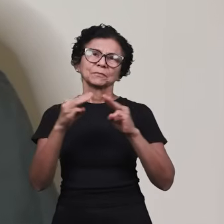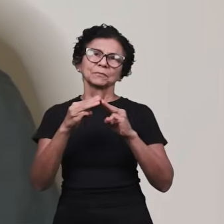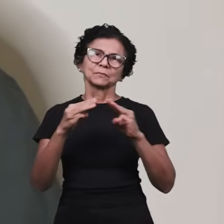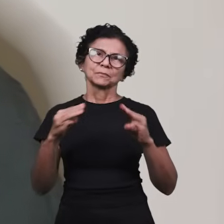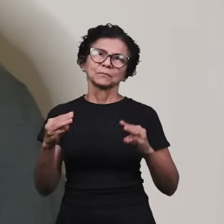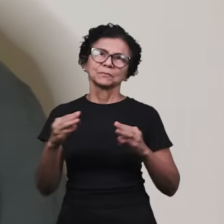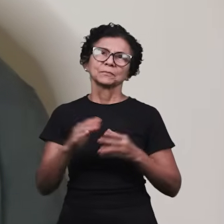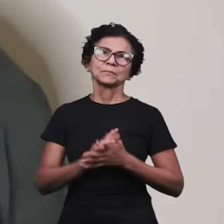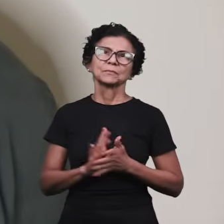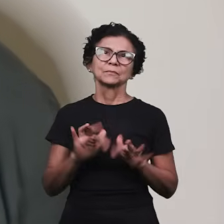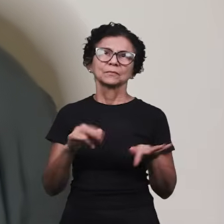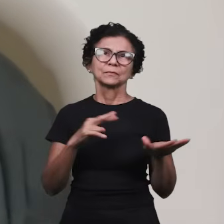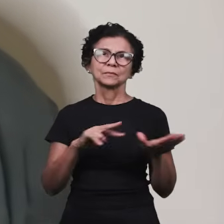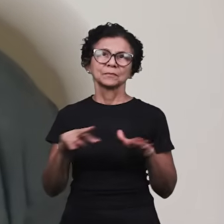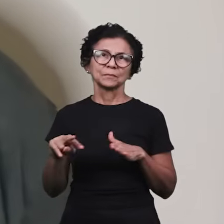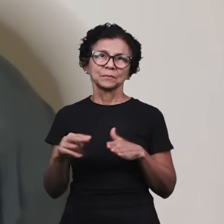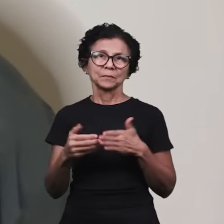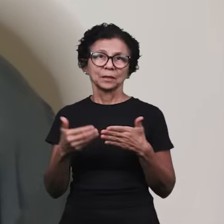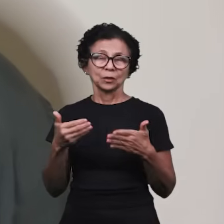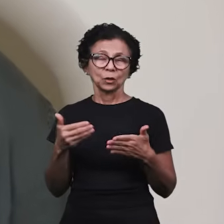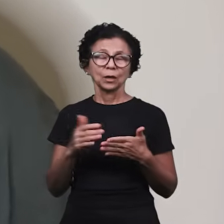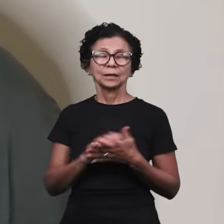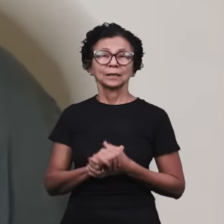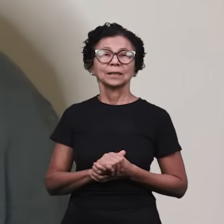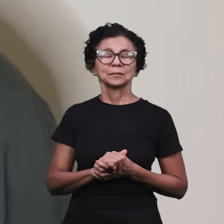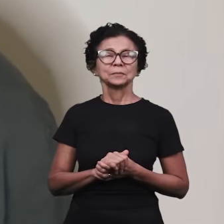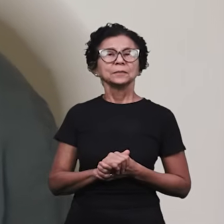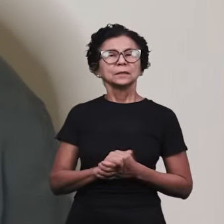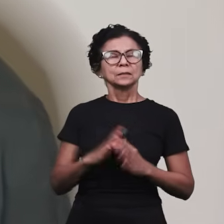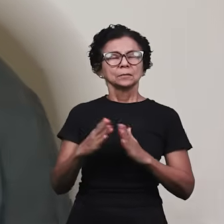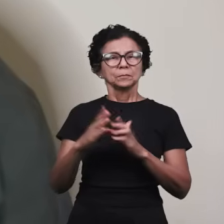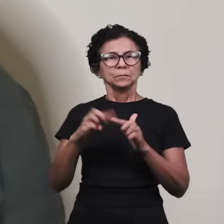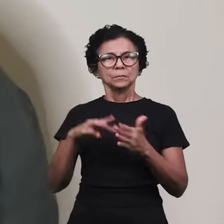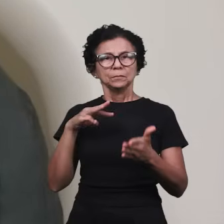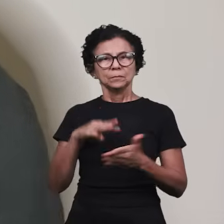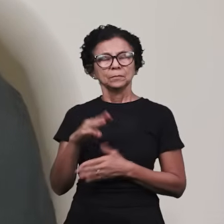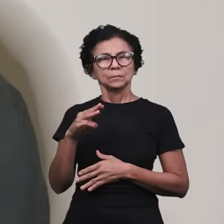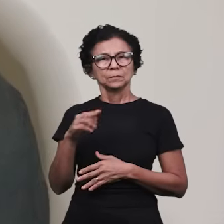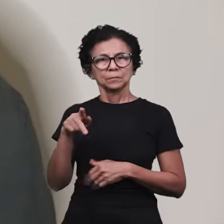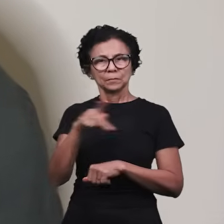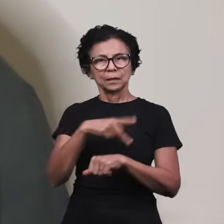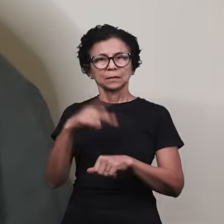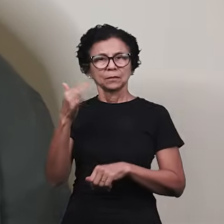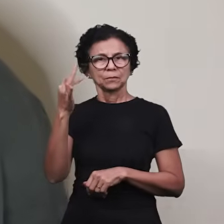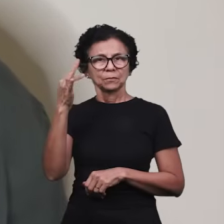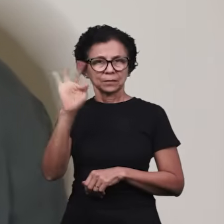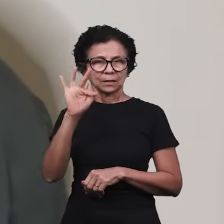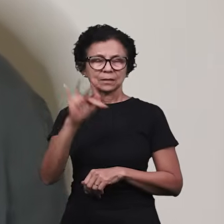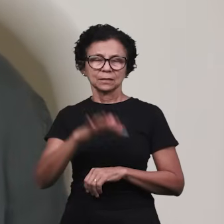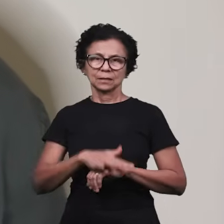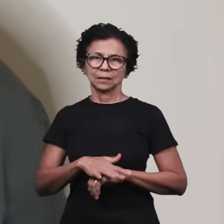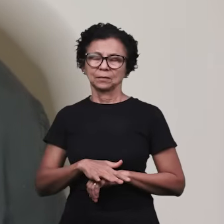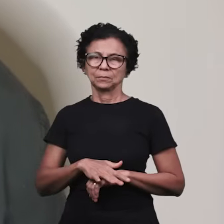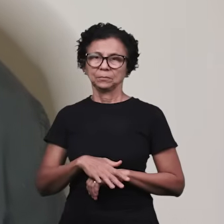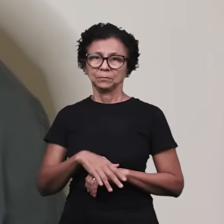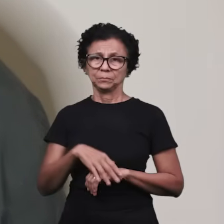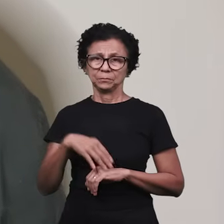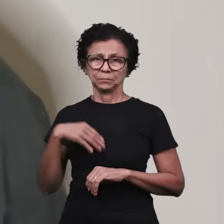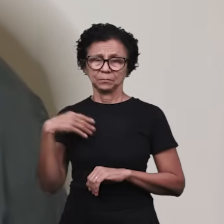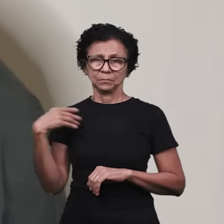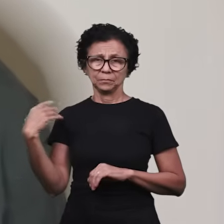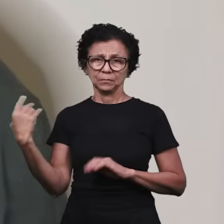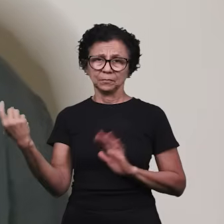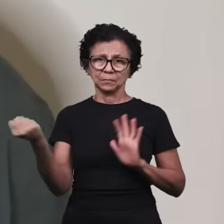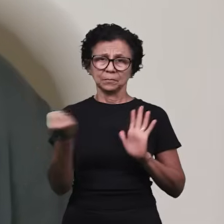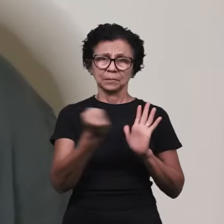pela TV Manaim. Neste último final de semana, a Igreja Cristã Maranata em Paris, na França, viveu dias marcados por